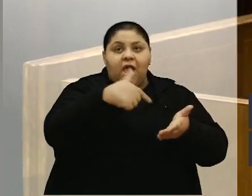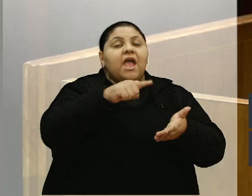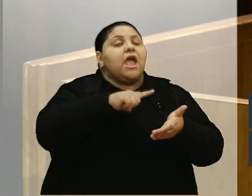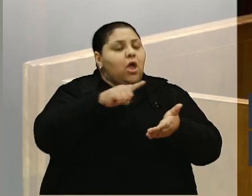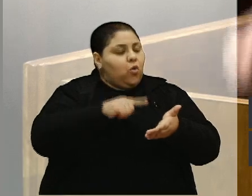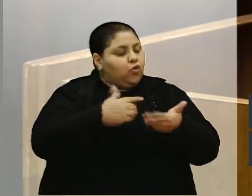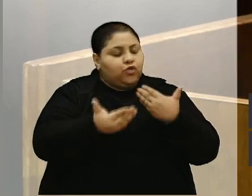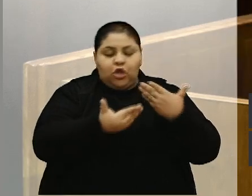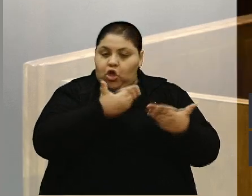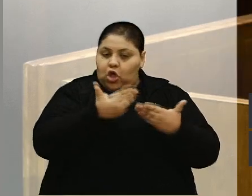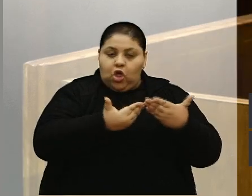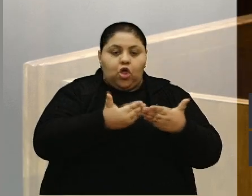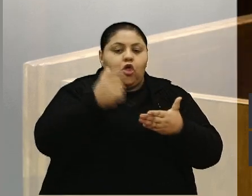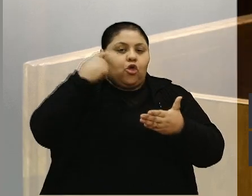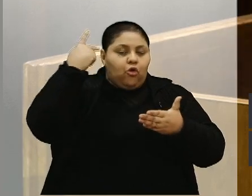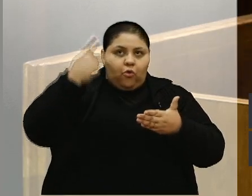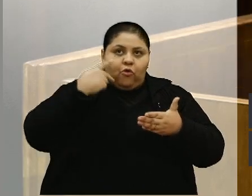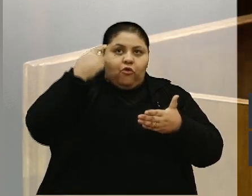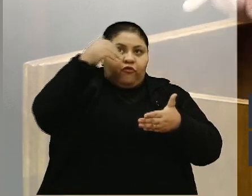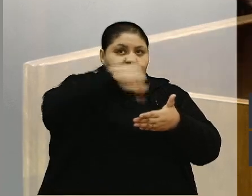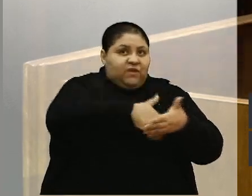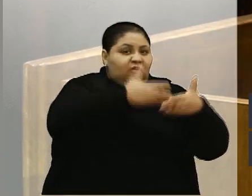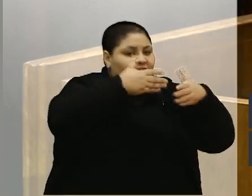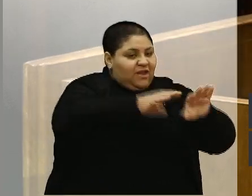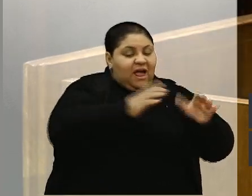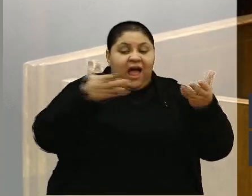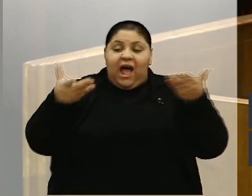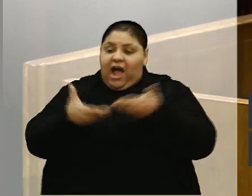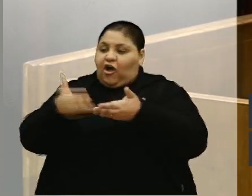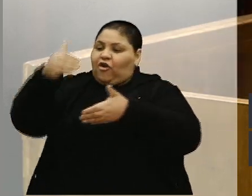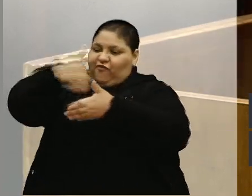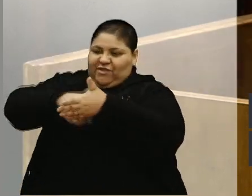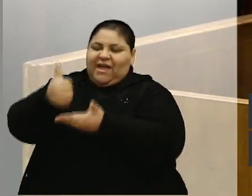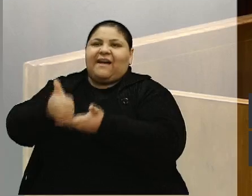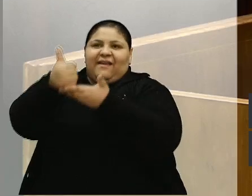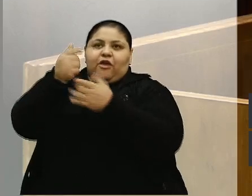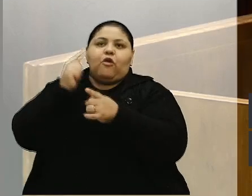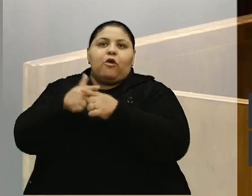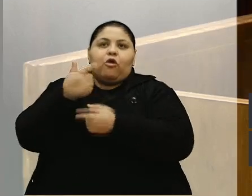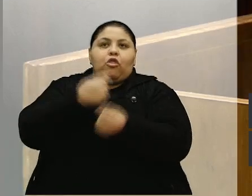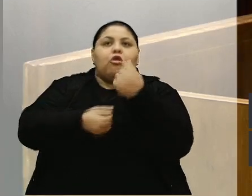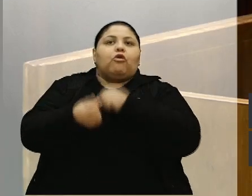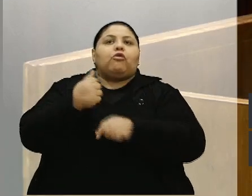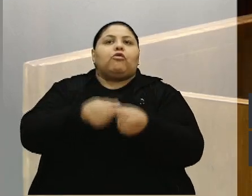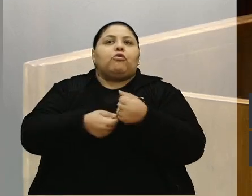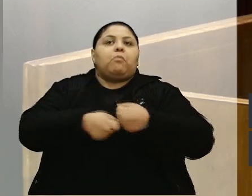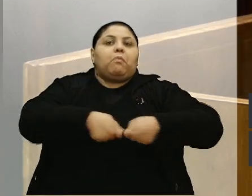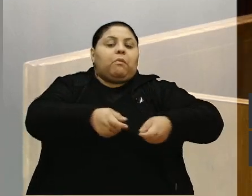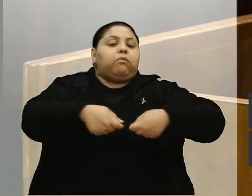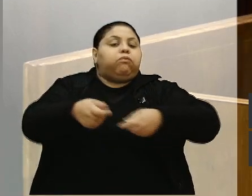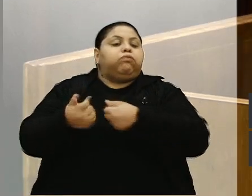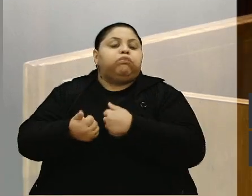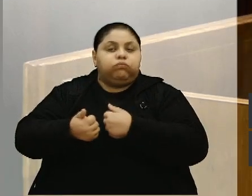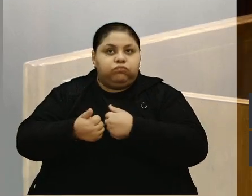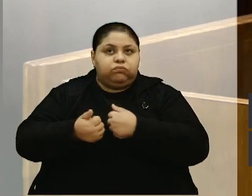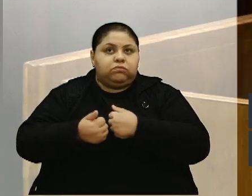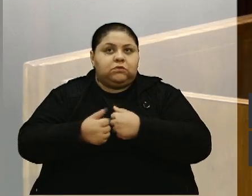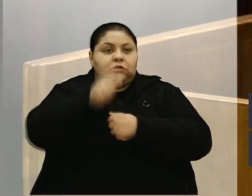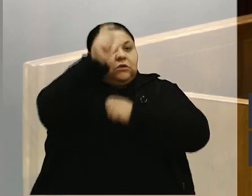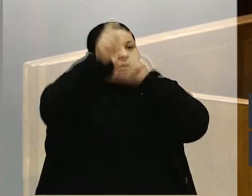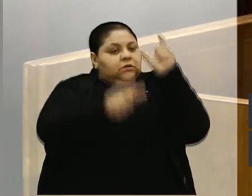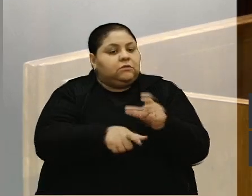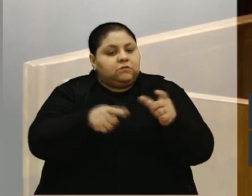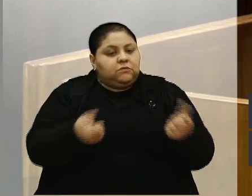dúvida que os vereadores que votavam contra iam votar favorável. Porque o dinheiro ia ser bem gasto. Porque as pessoas